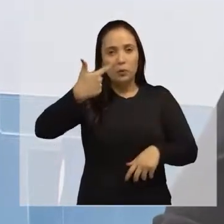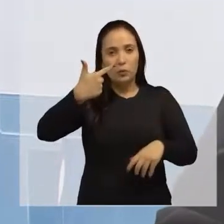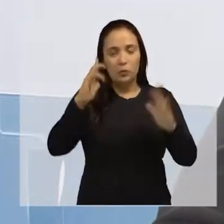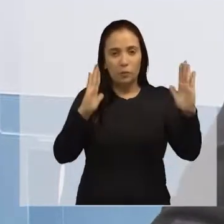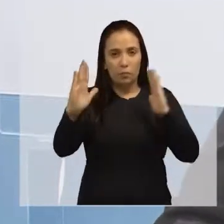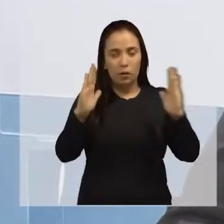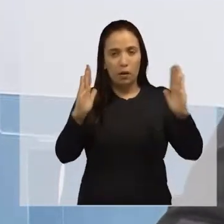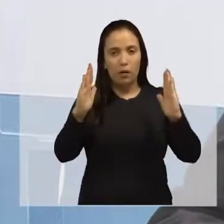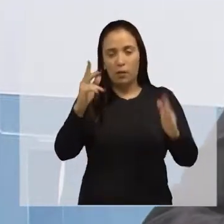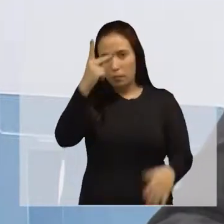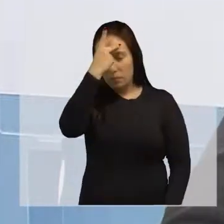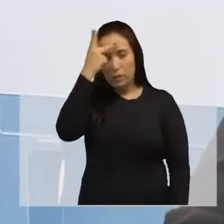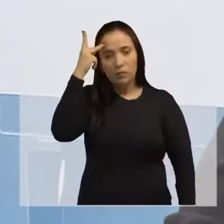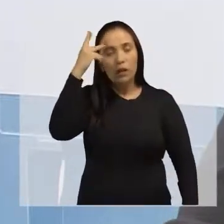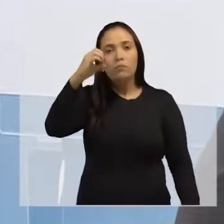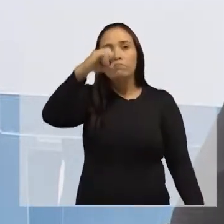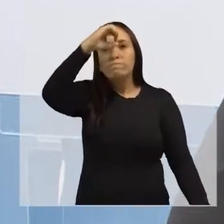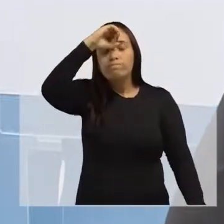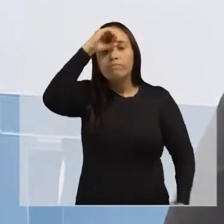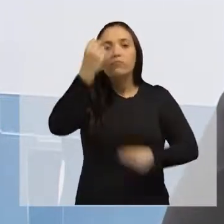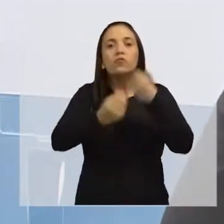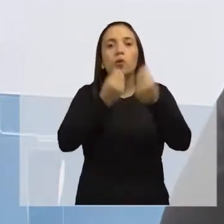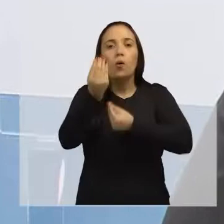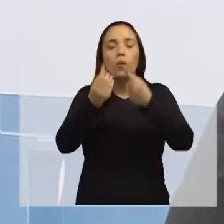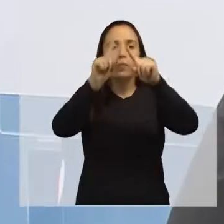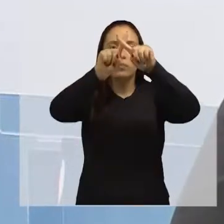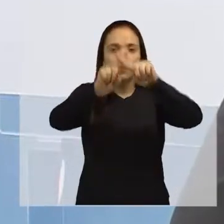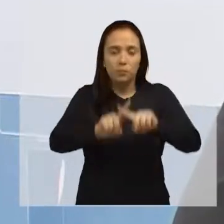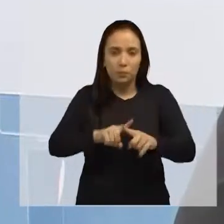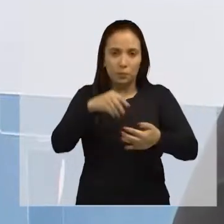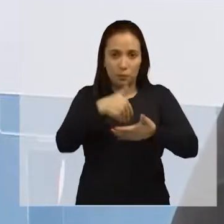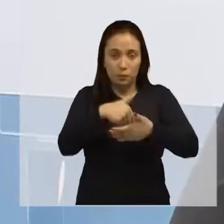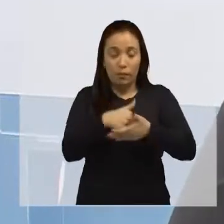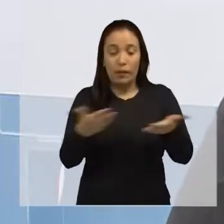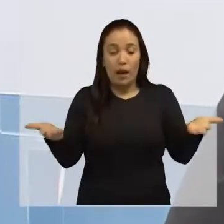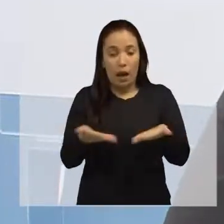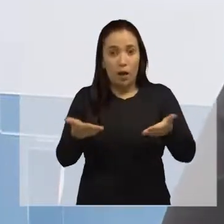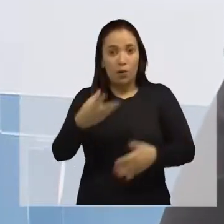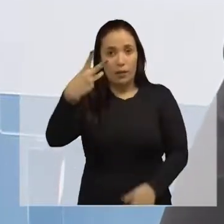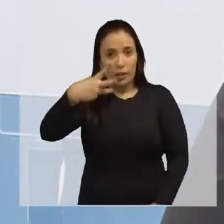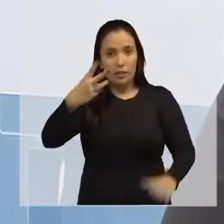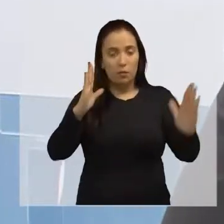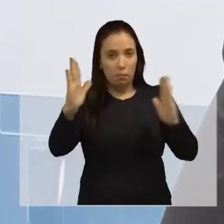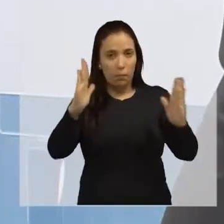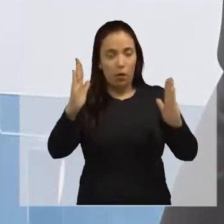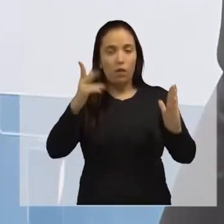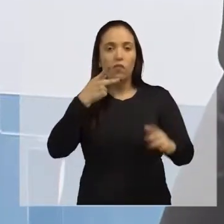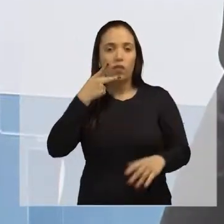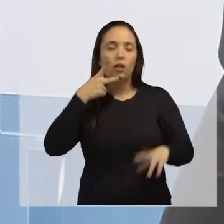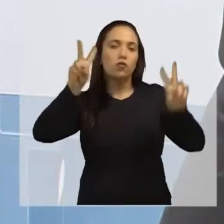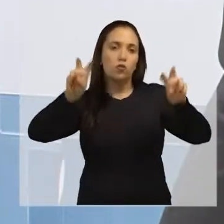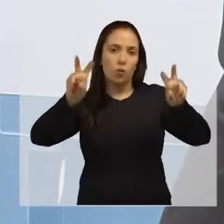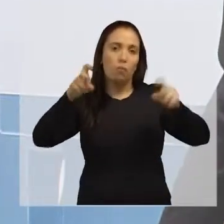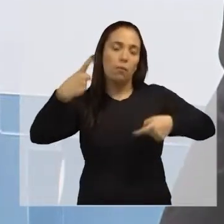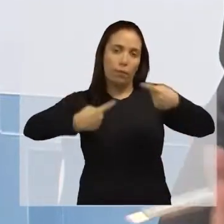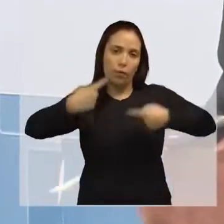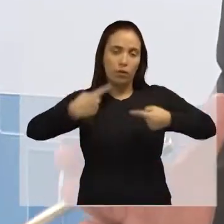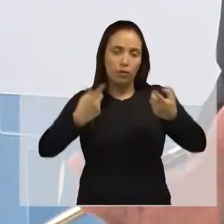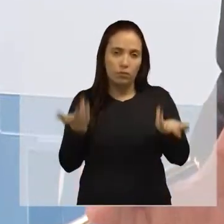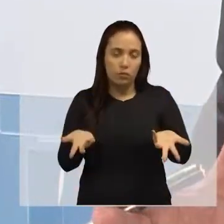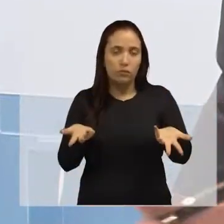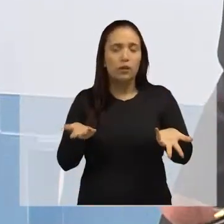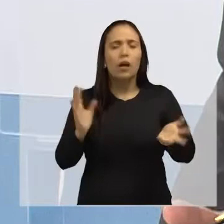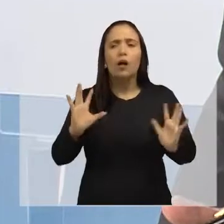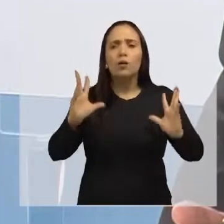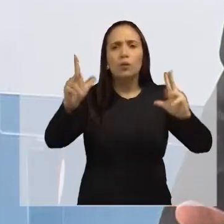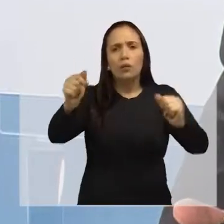nada que poderia acontecer na Copa. E esse bloco agora vai ser só política. Do mesmo jeito que está todo mundo